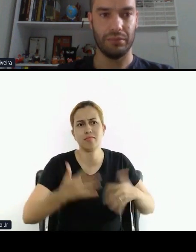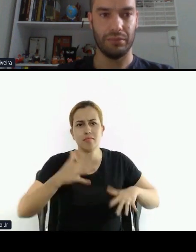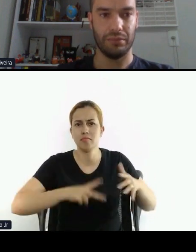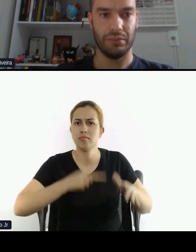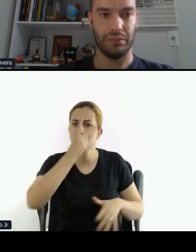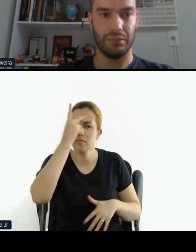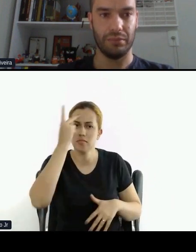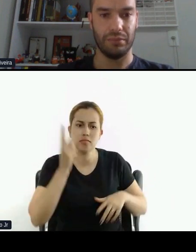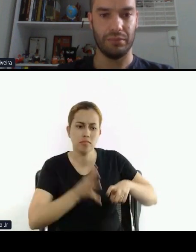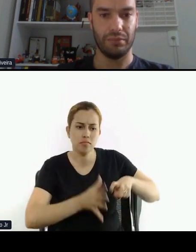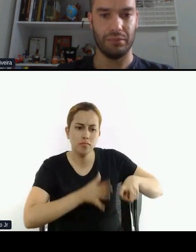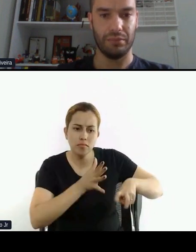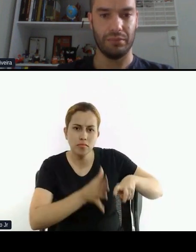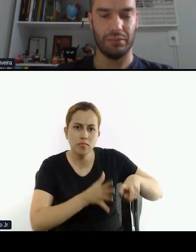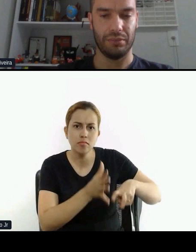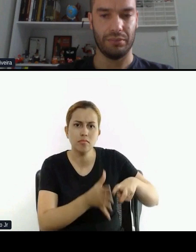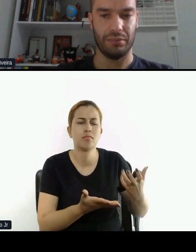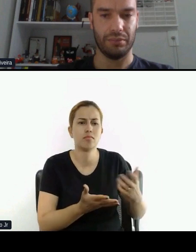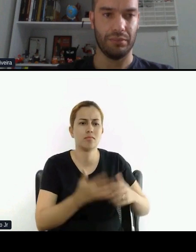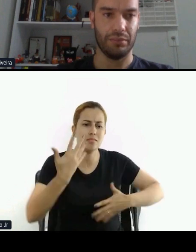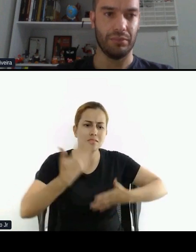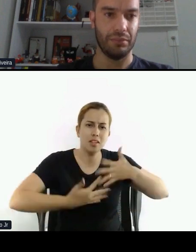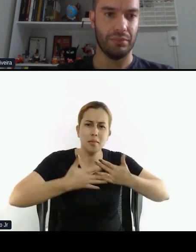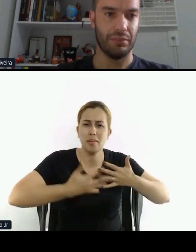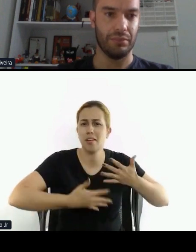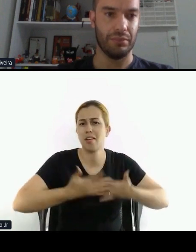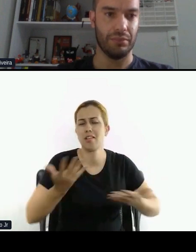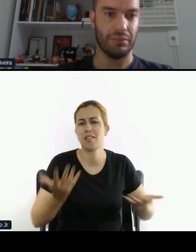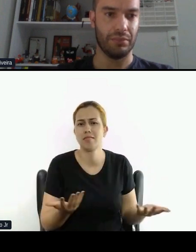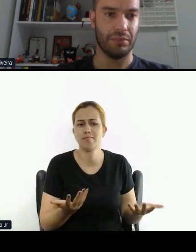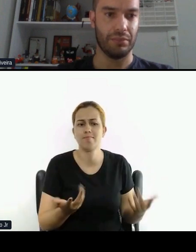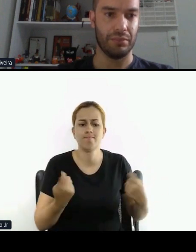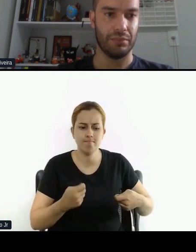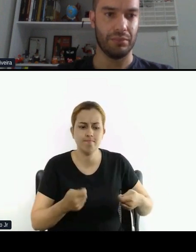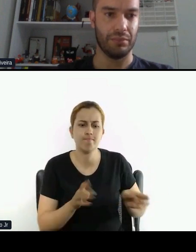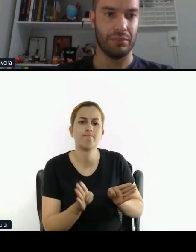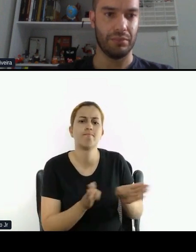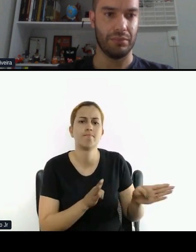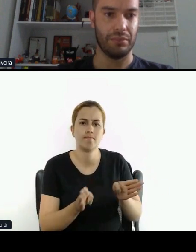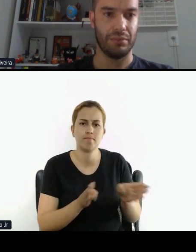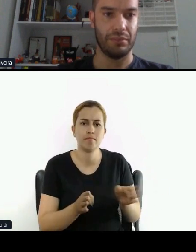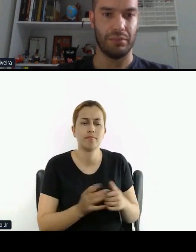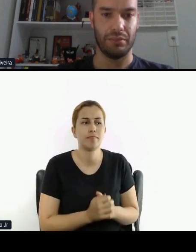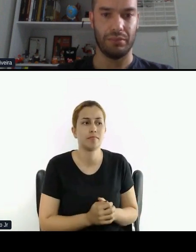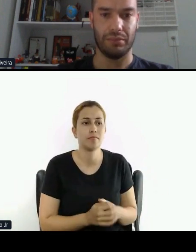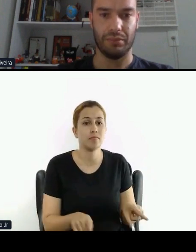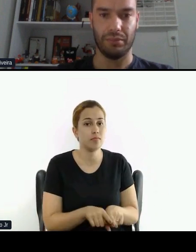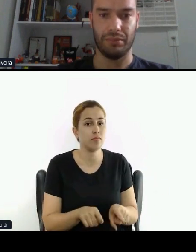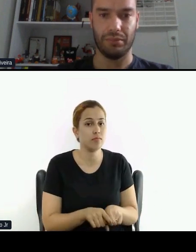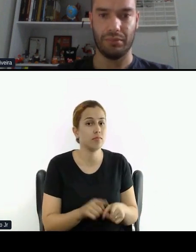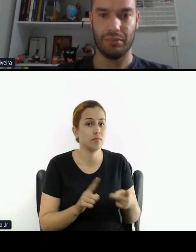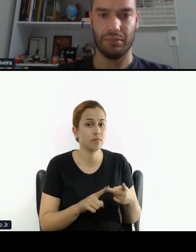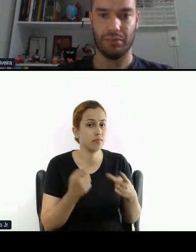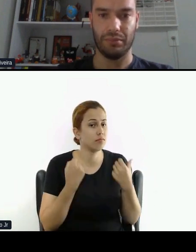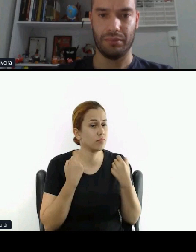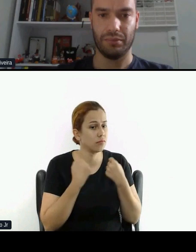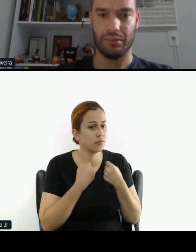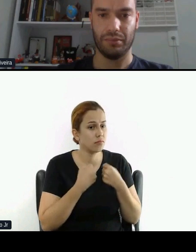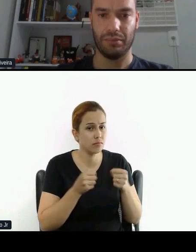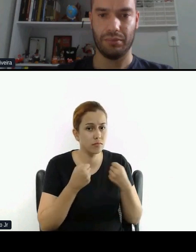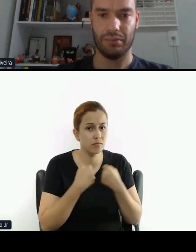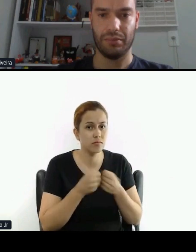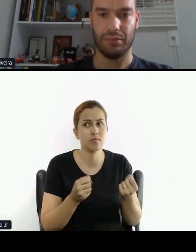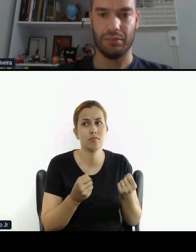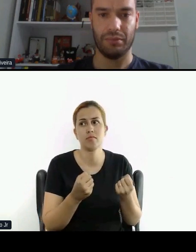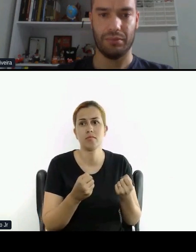das barreiras que nós temos é essa. Outra, a barreira de transporte, né? Com condições que uma